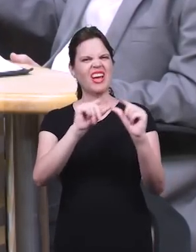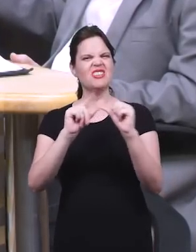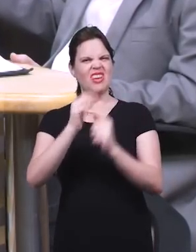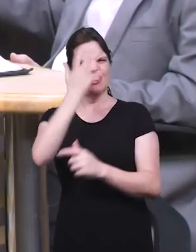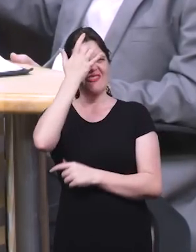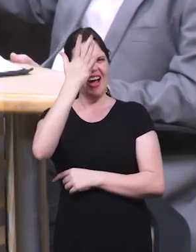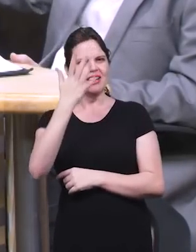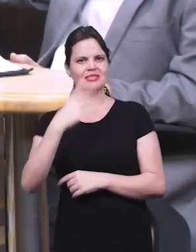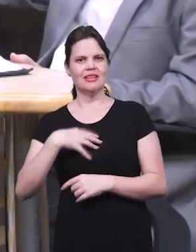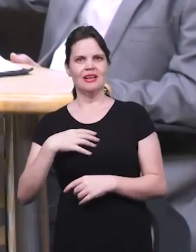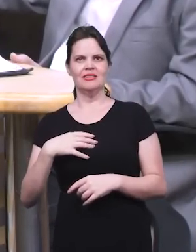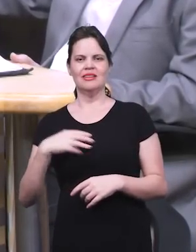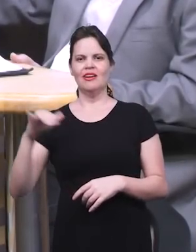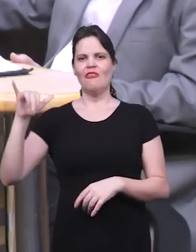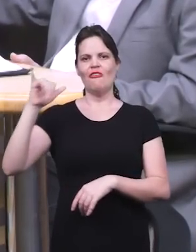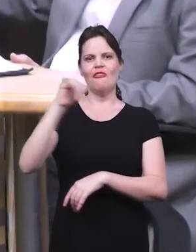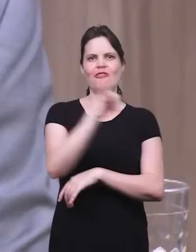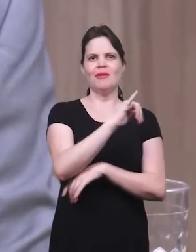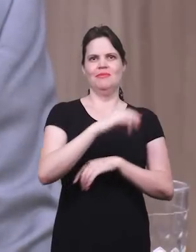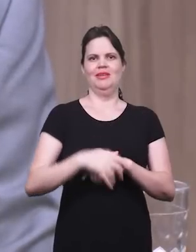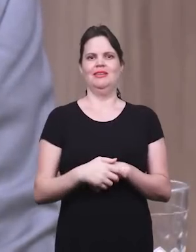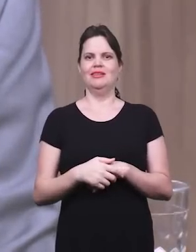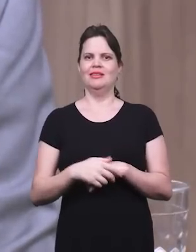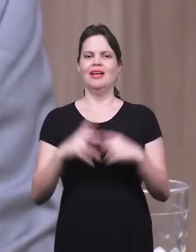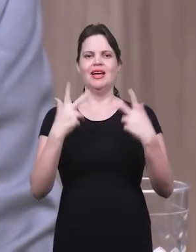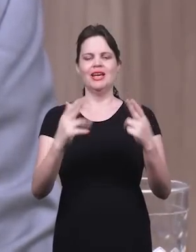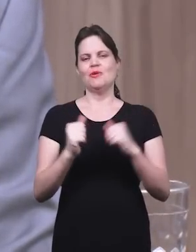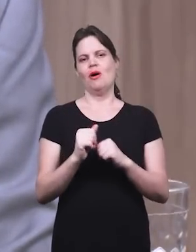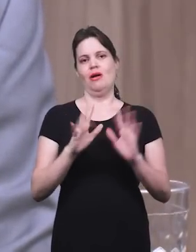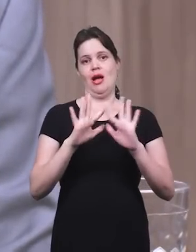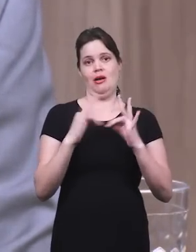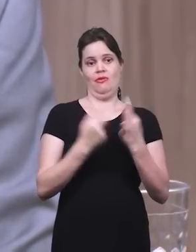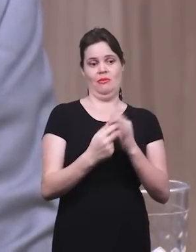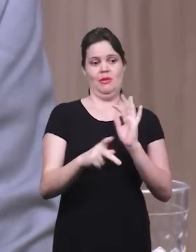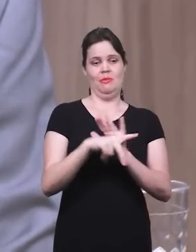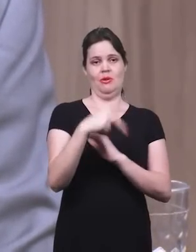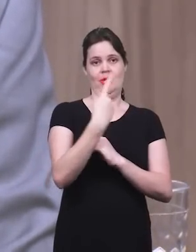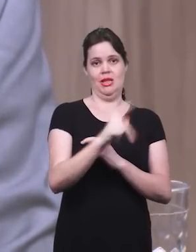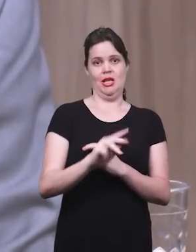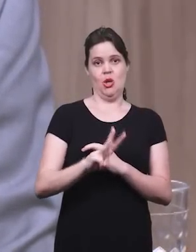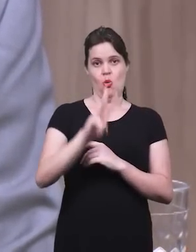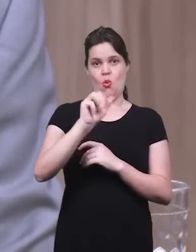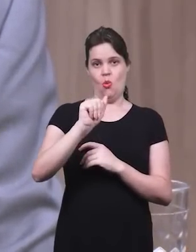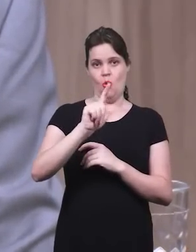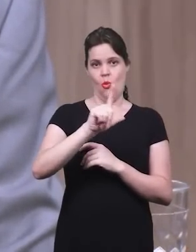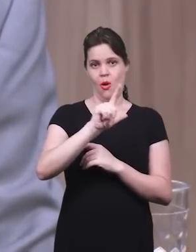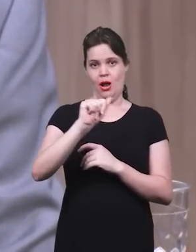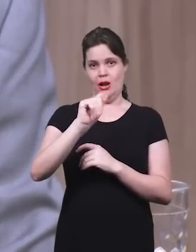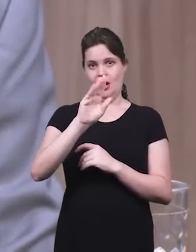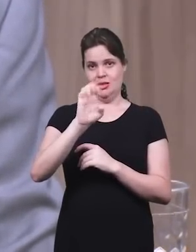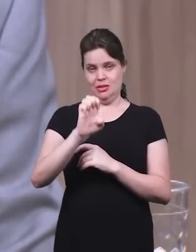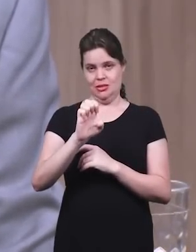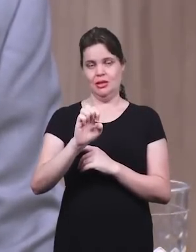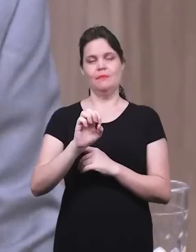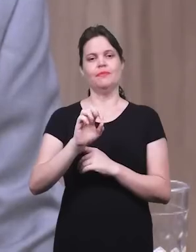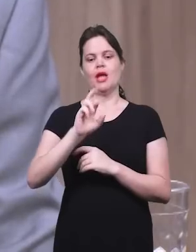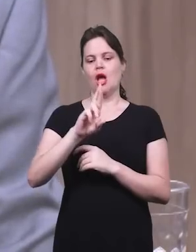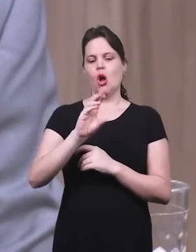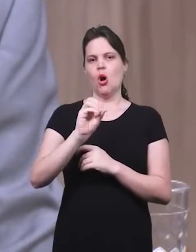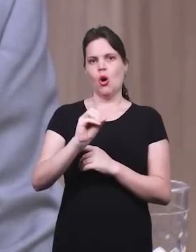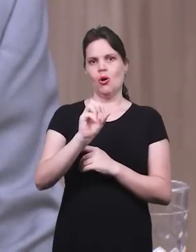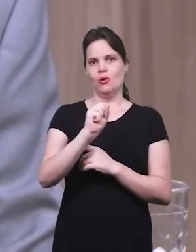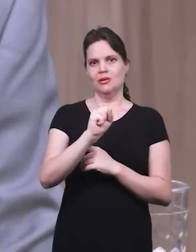muita facilidade, né? A família Rossetti, o sobrenome é italiano, o próprio Pita também é